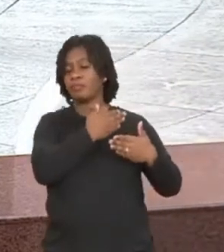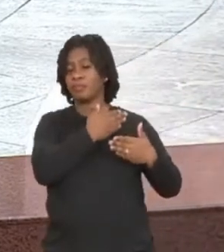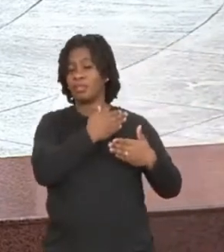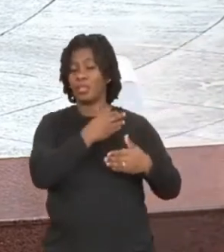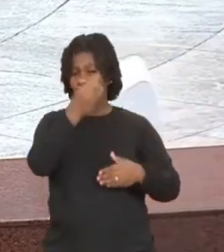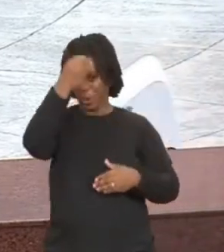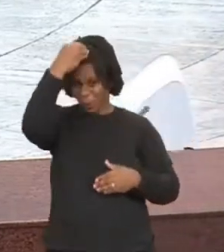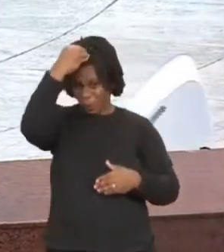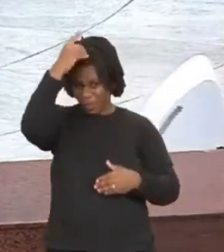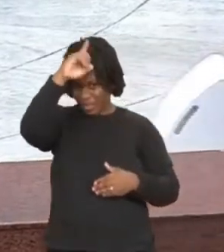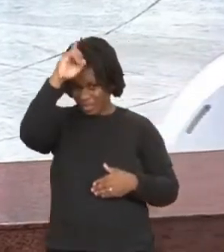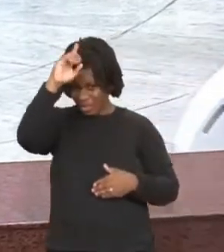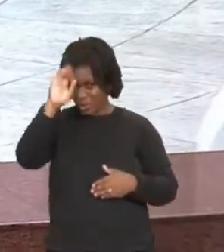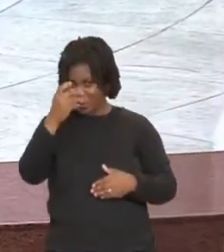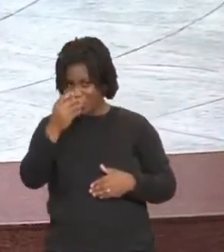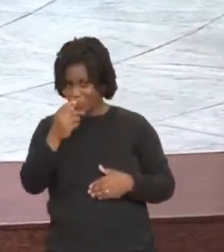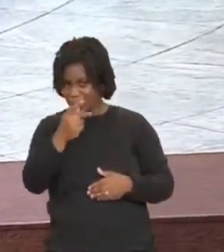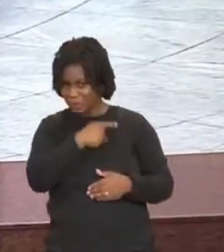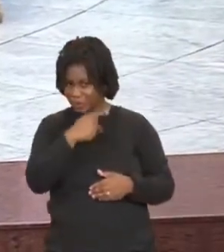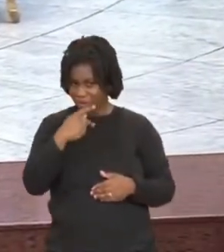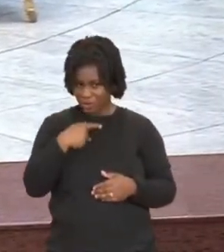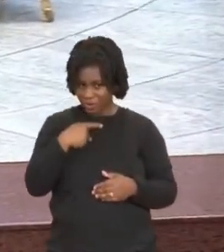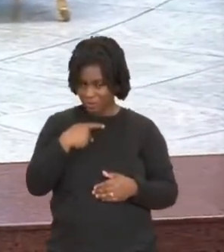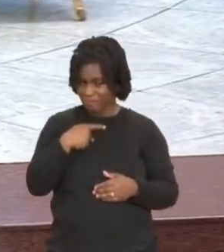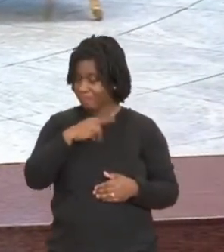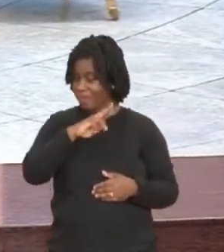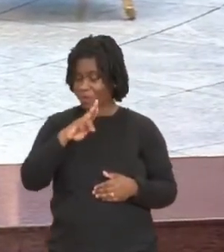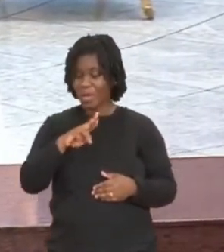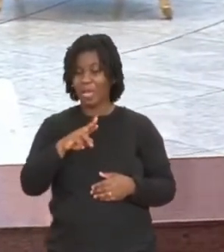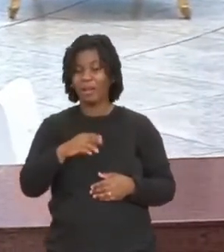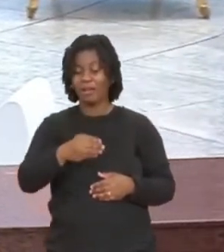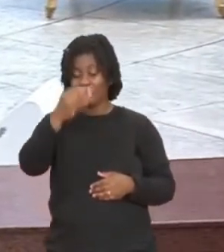A culpa é da teimosia do coração dela.